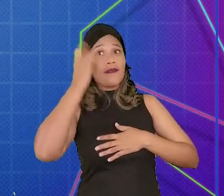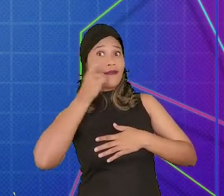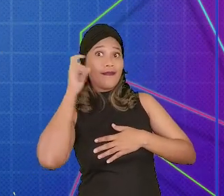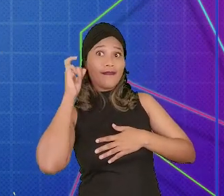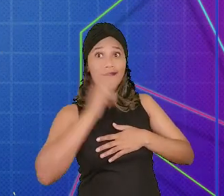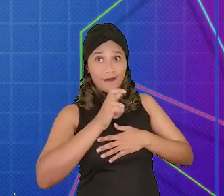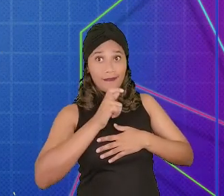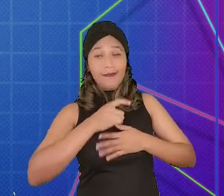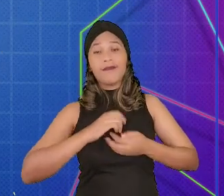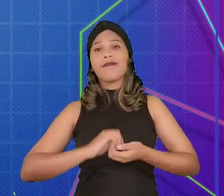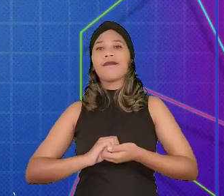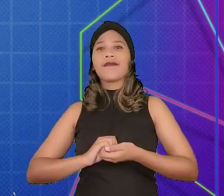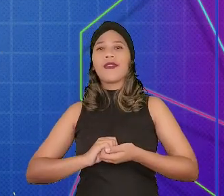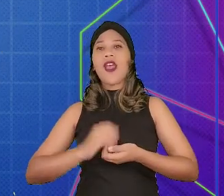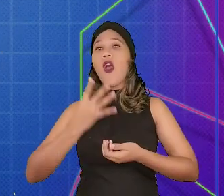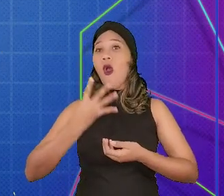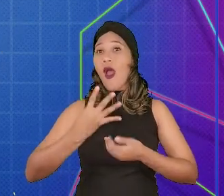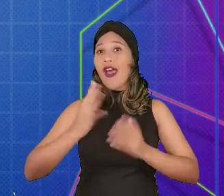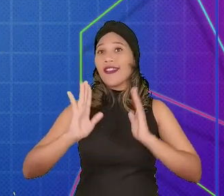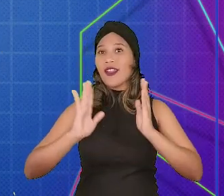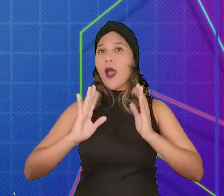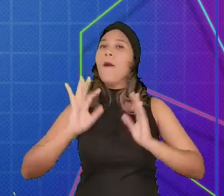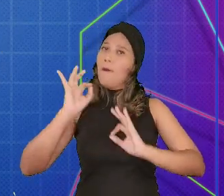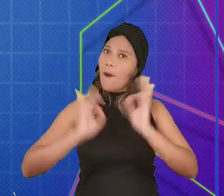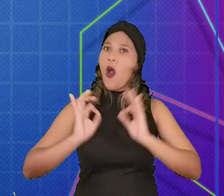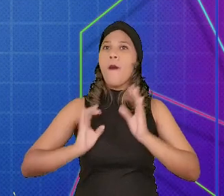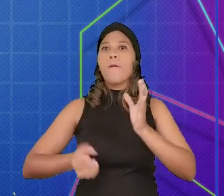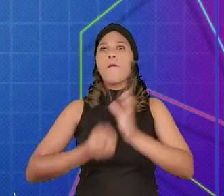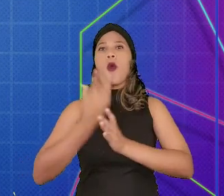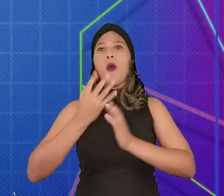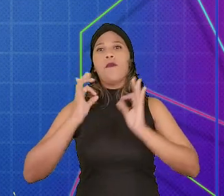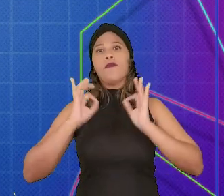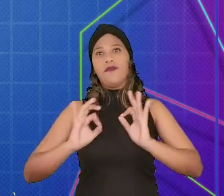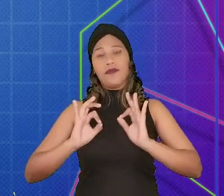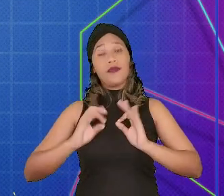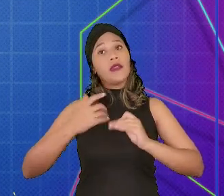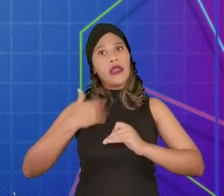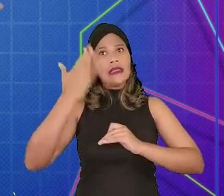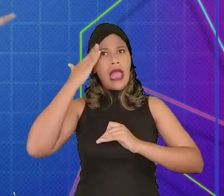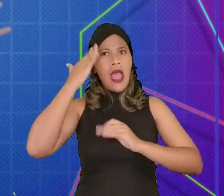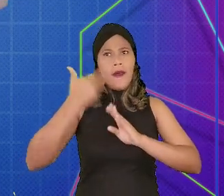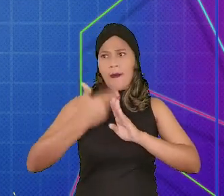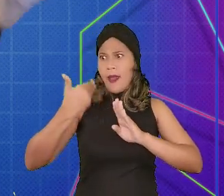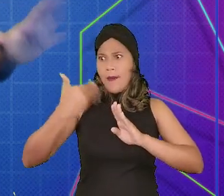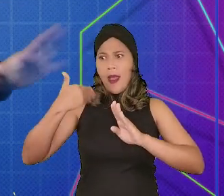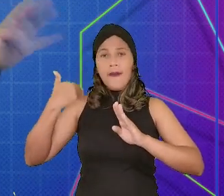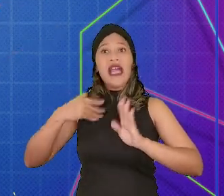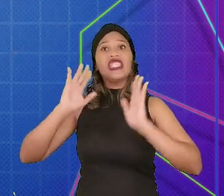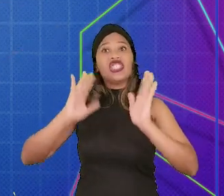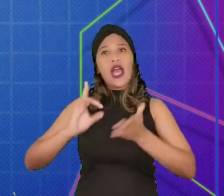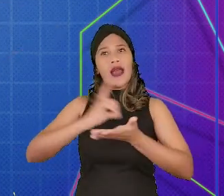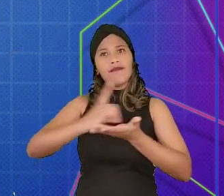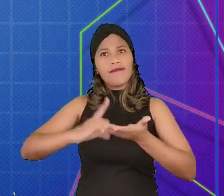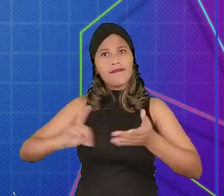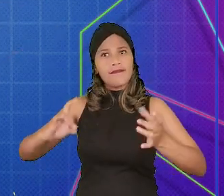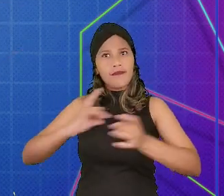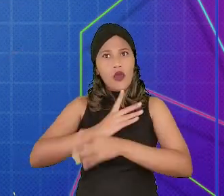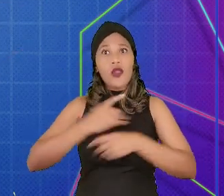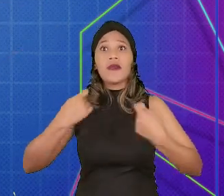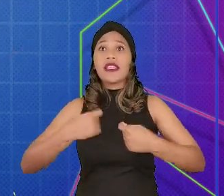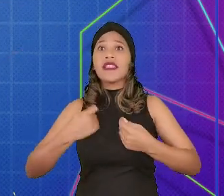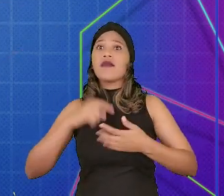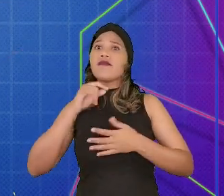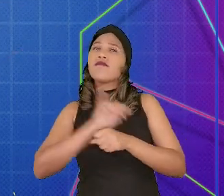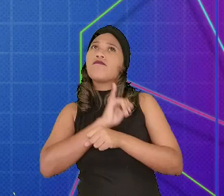no jogo. Etapa 4: produção. Durante essa fase, apesar do design já estar pronto, ainda é